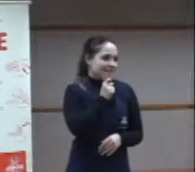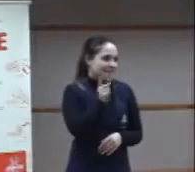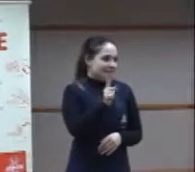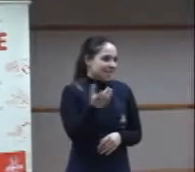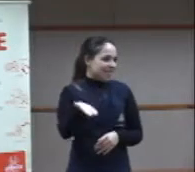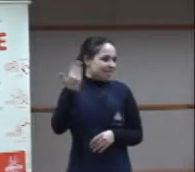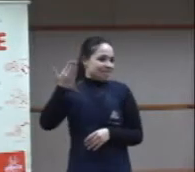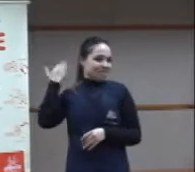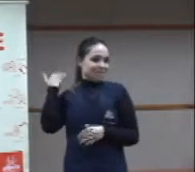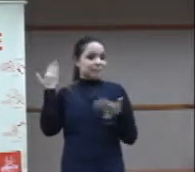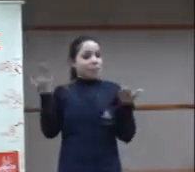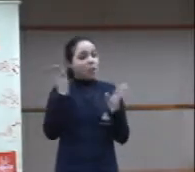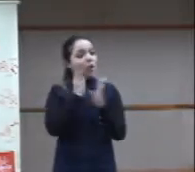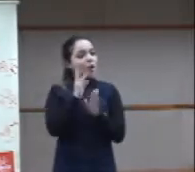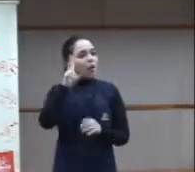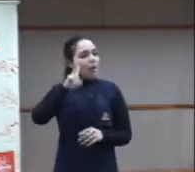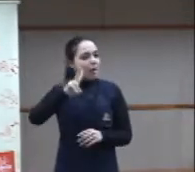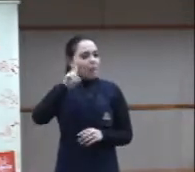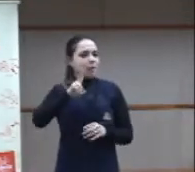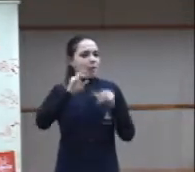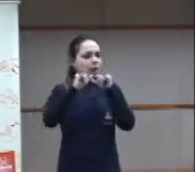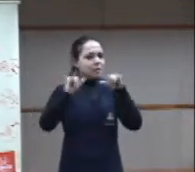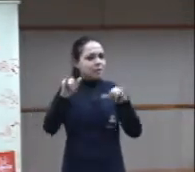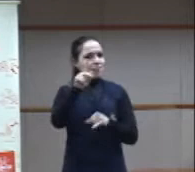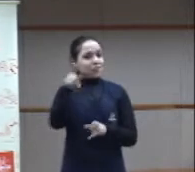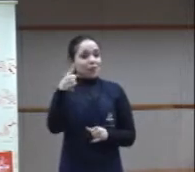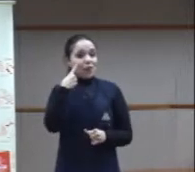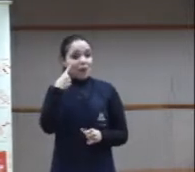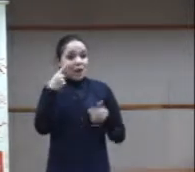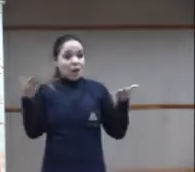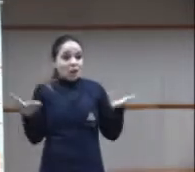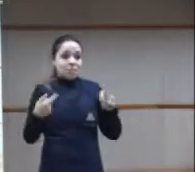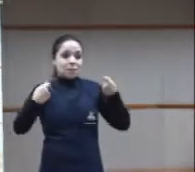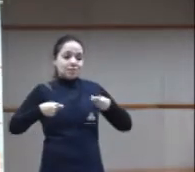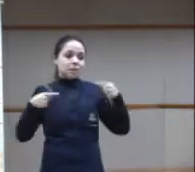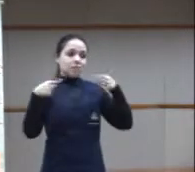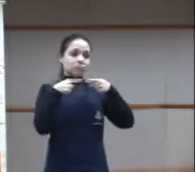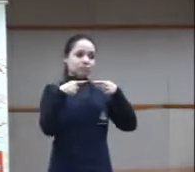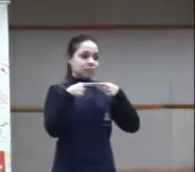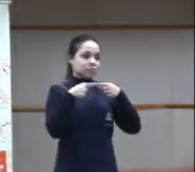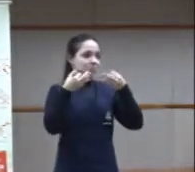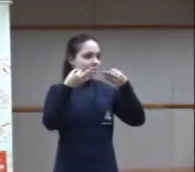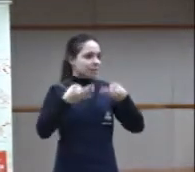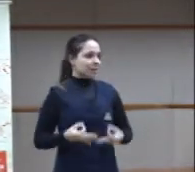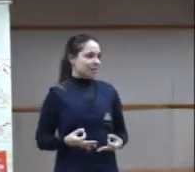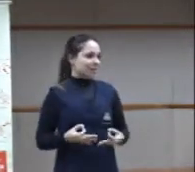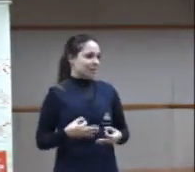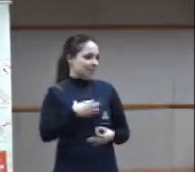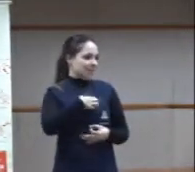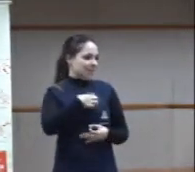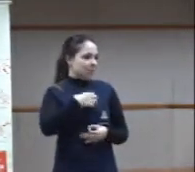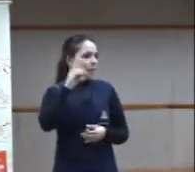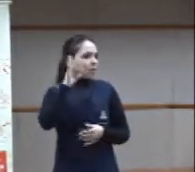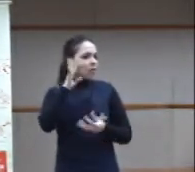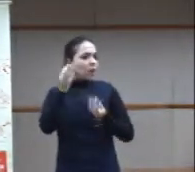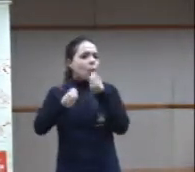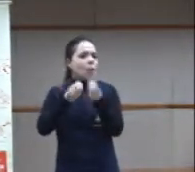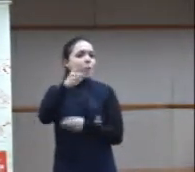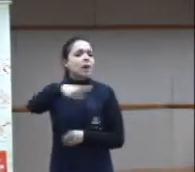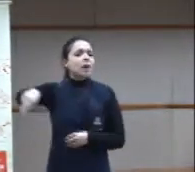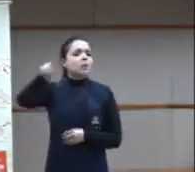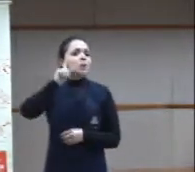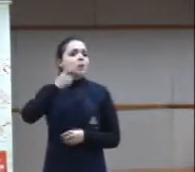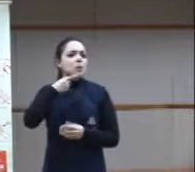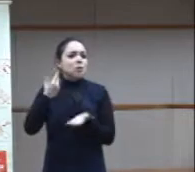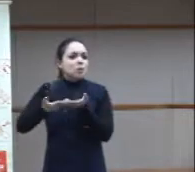que lembrar. Lembrar as pessoas que temos que ter coerência e olharmos para trás para ver como é que foi a